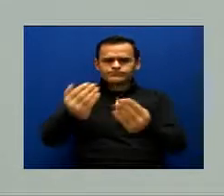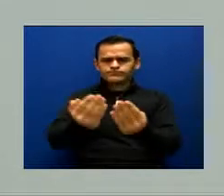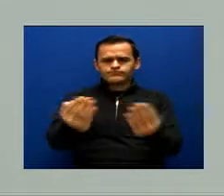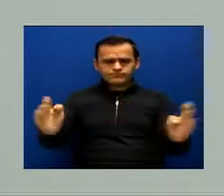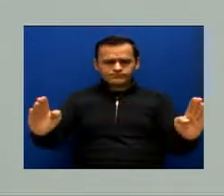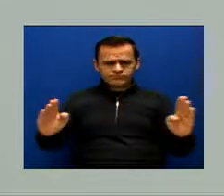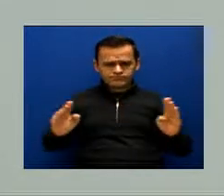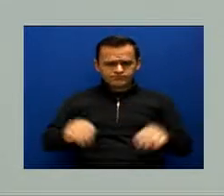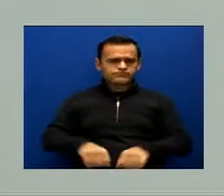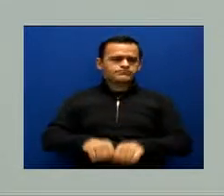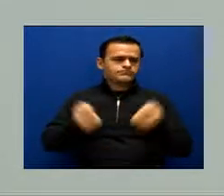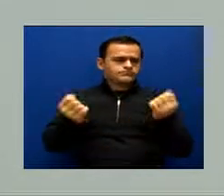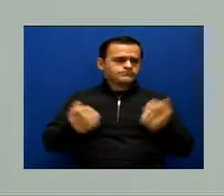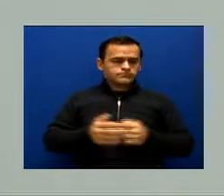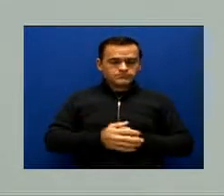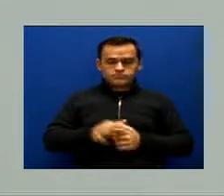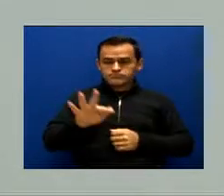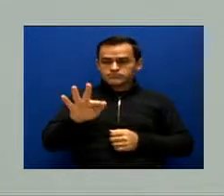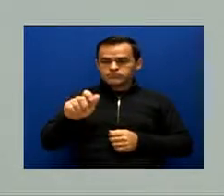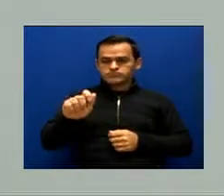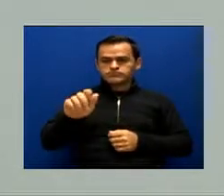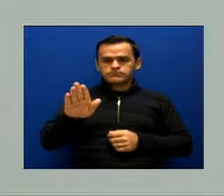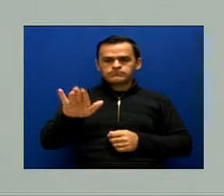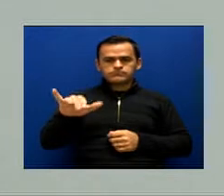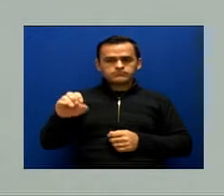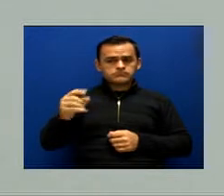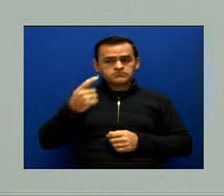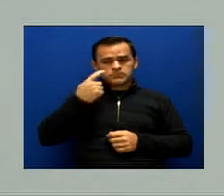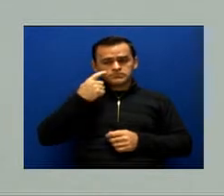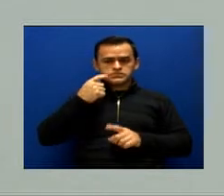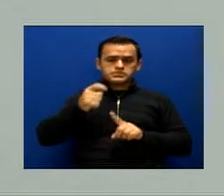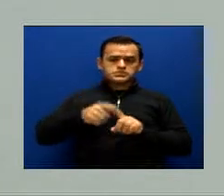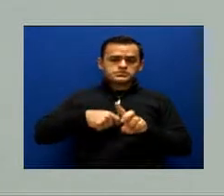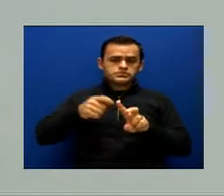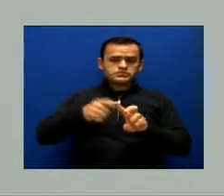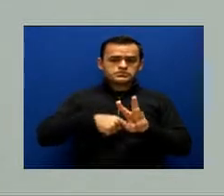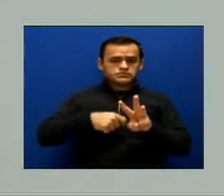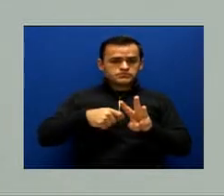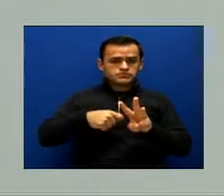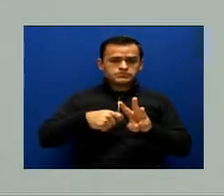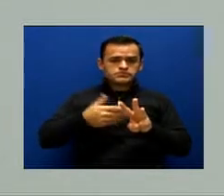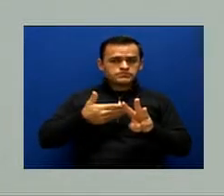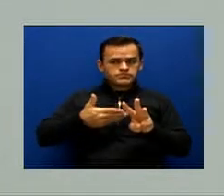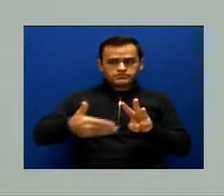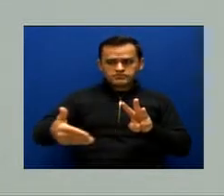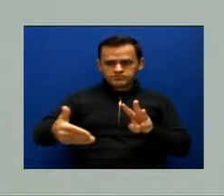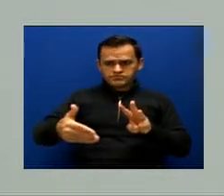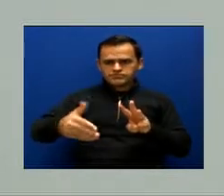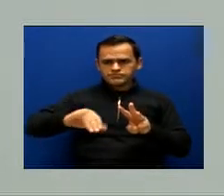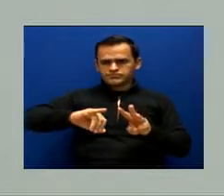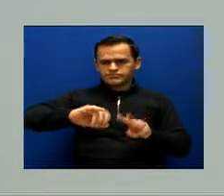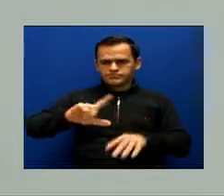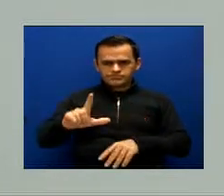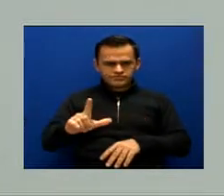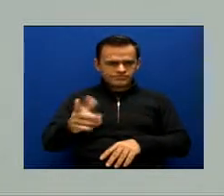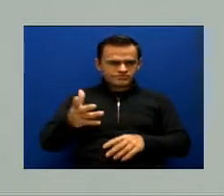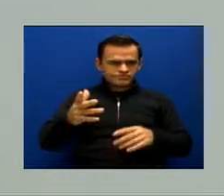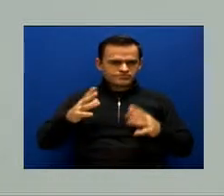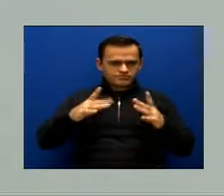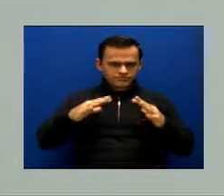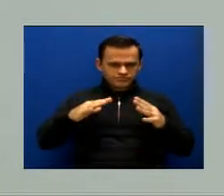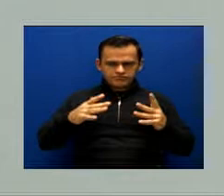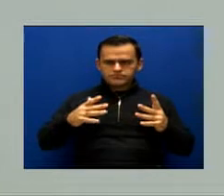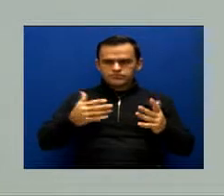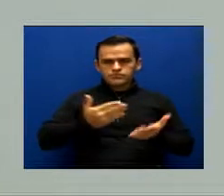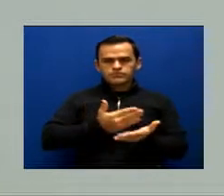coisas para fazer. Então o Fábio, o Henrique prometeu que durante, acho que uns 2, 3 meses, agora a época que vai em julho, que é férias, né? Vão começar o